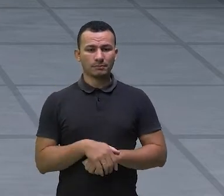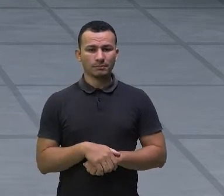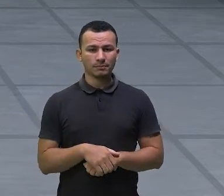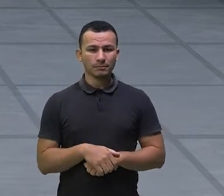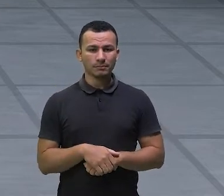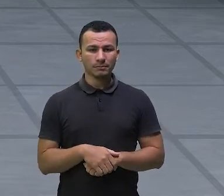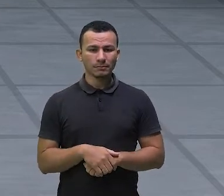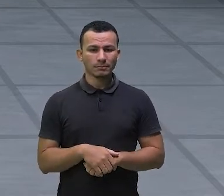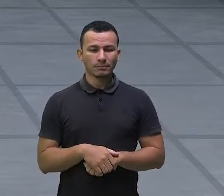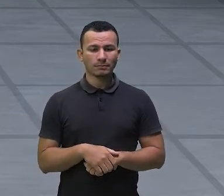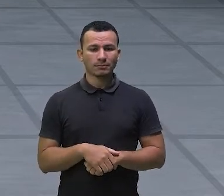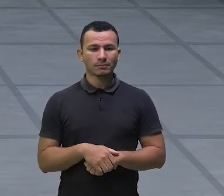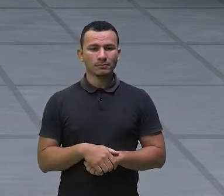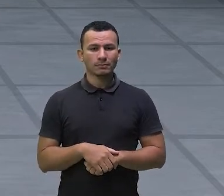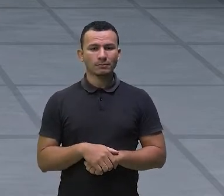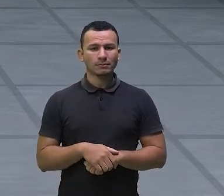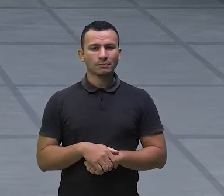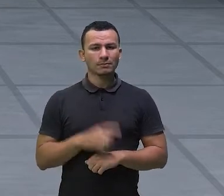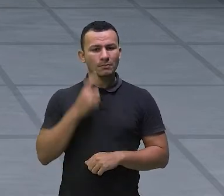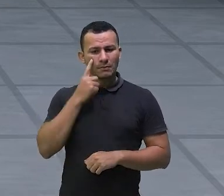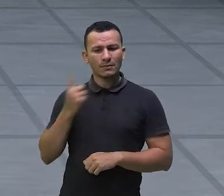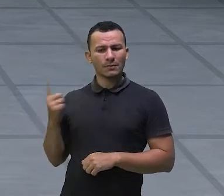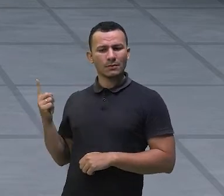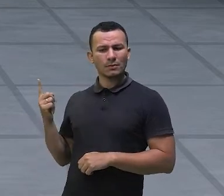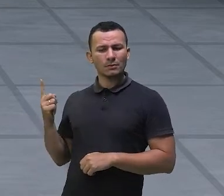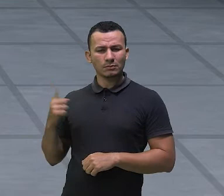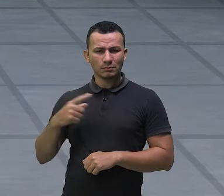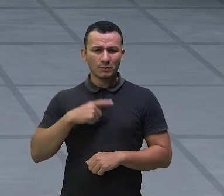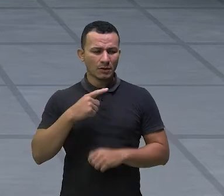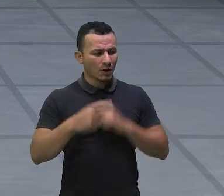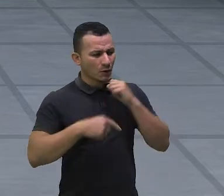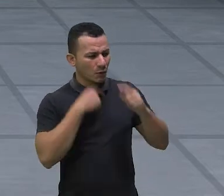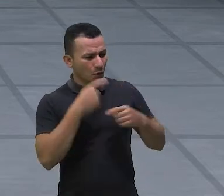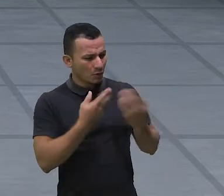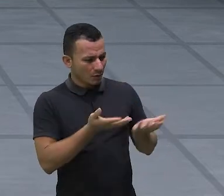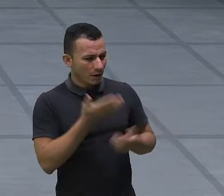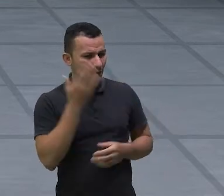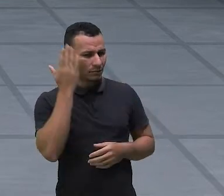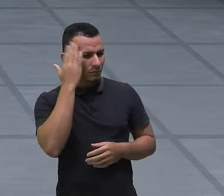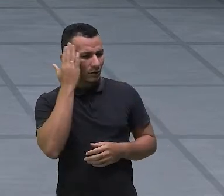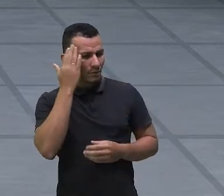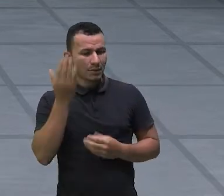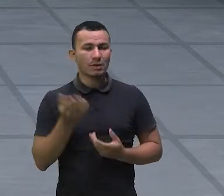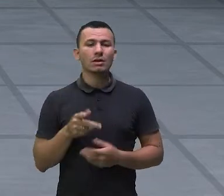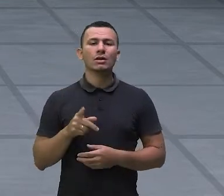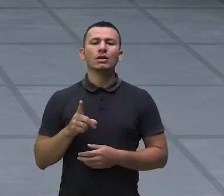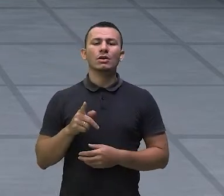O Durquinha, tem alguma contribuição, tem alguma dúvida que você queira trazer para nós,